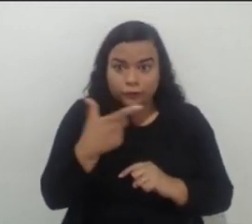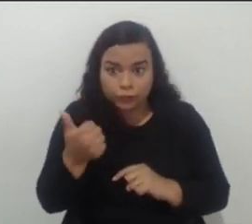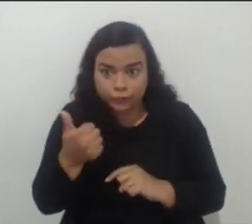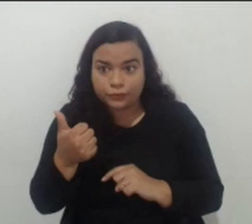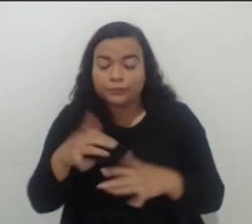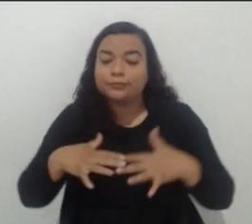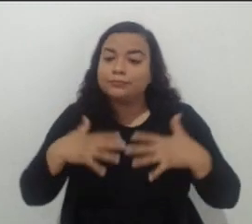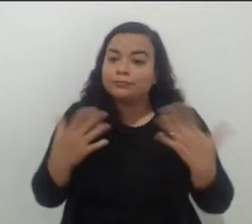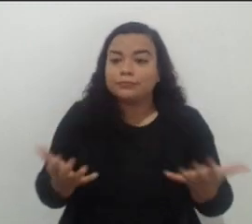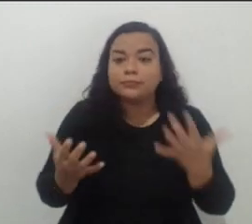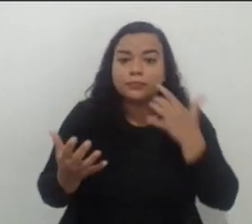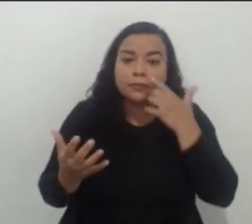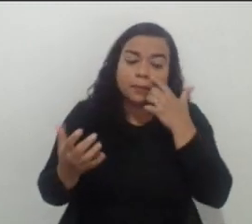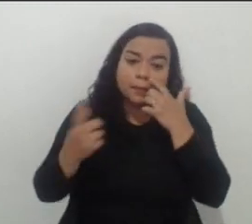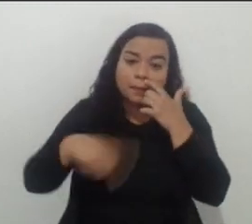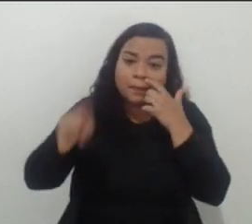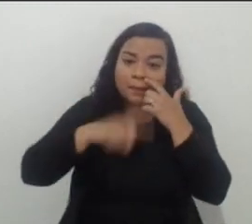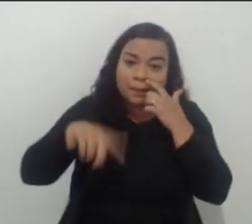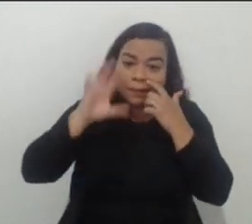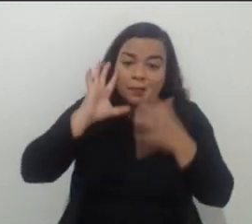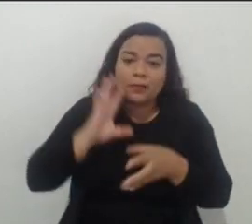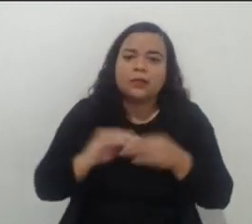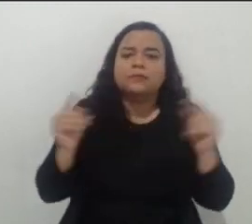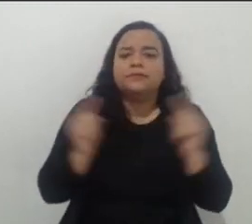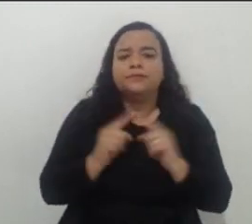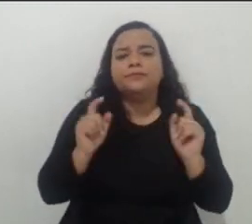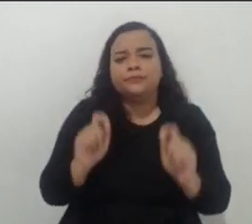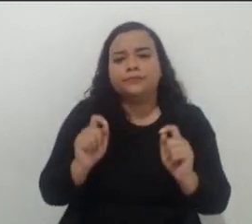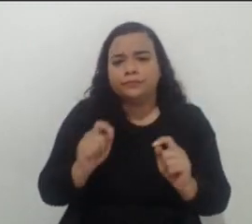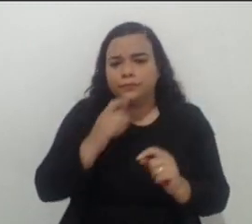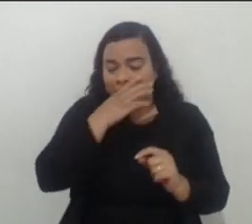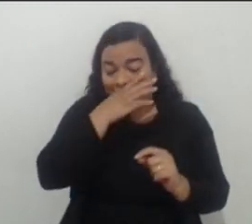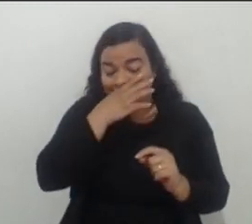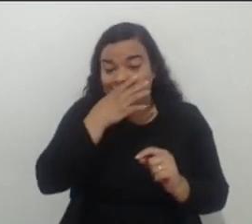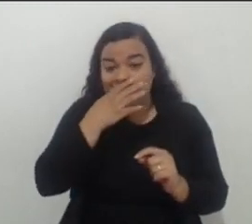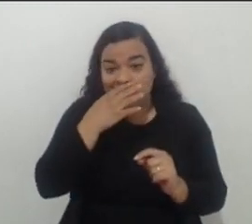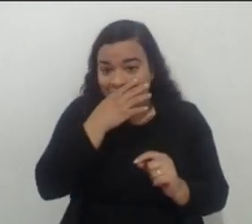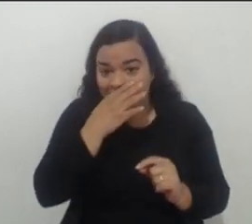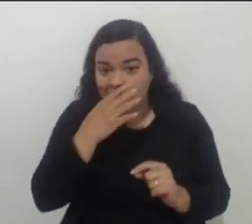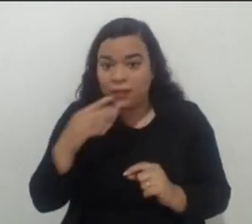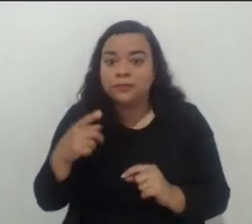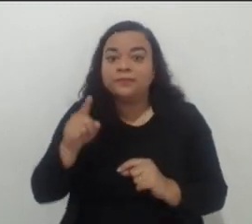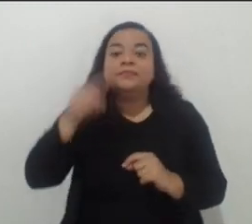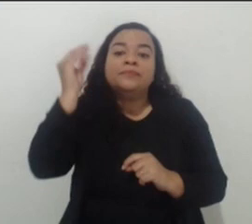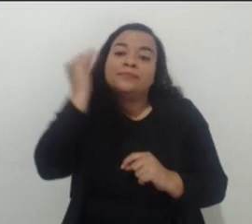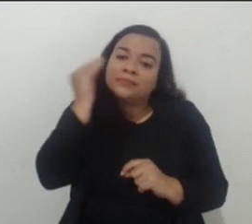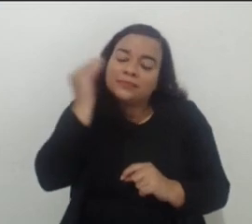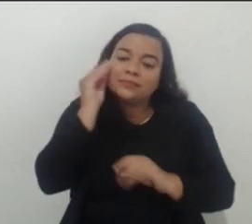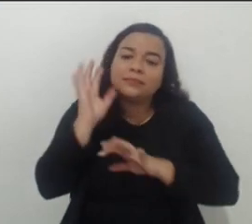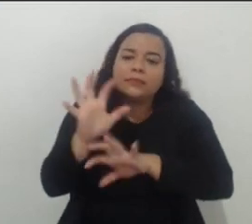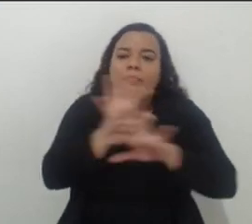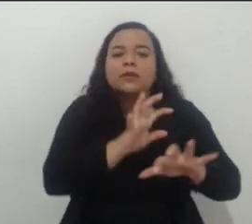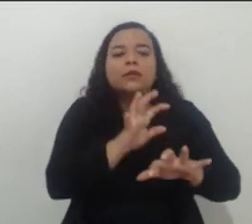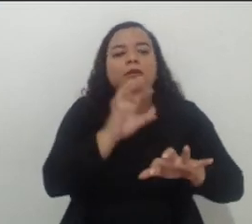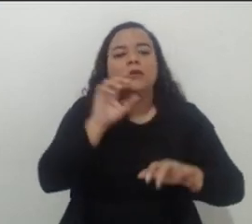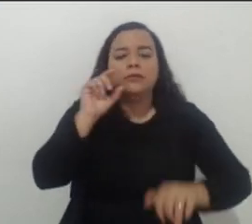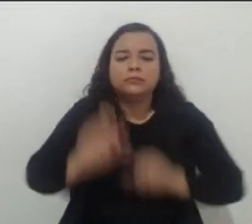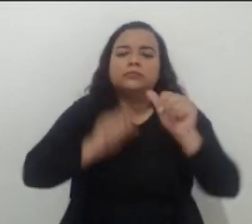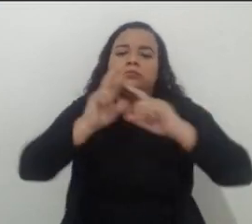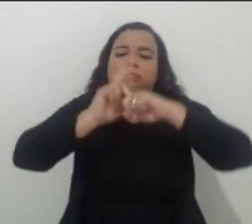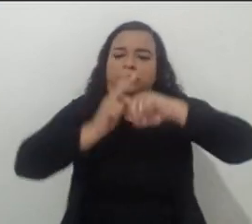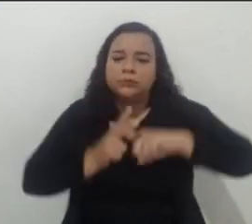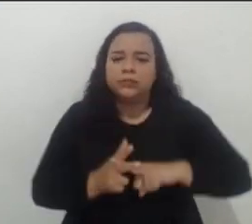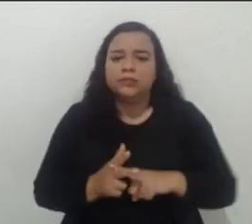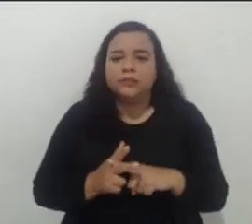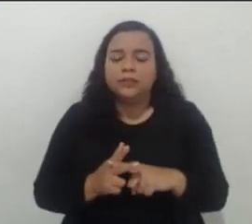080-5433-85-2021. Esse right aqui, ele nada mais é que uma malfadada tentativa de restaurar e ressuscitar